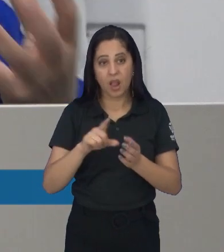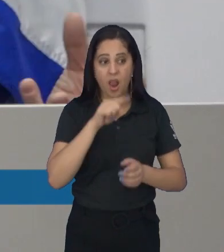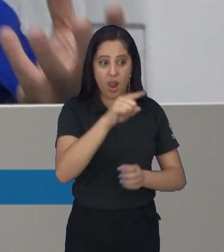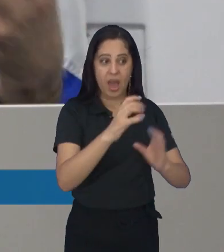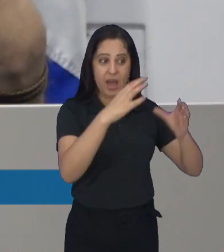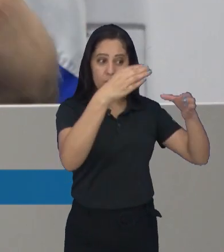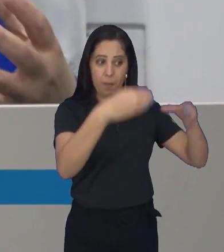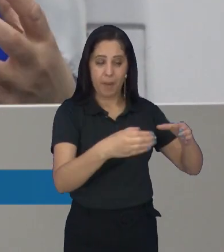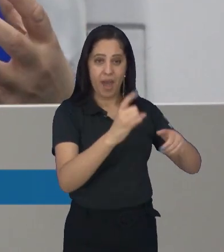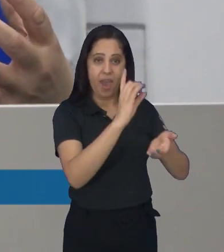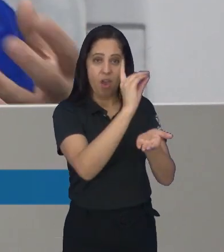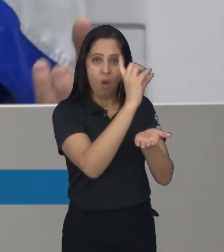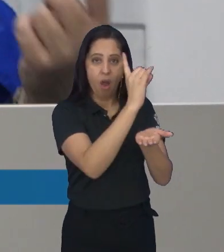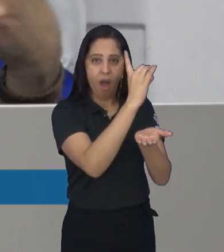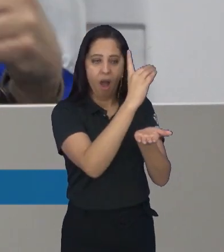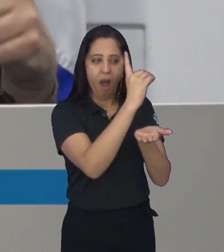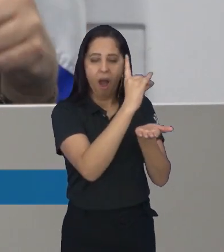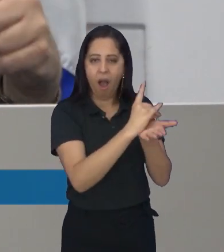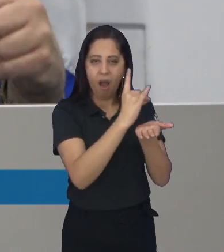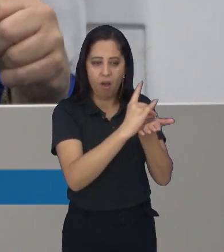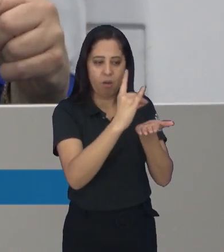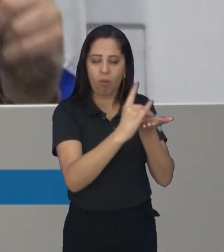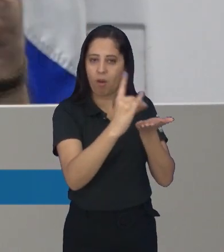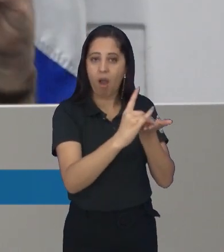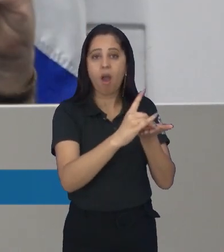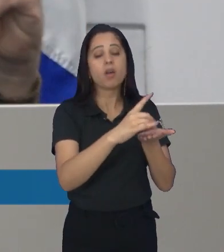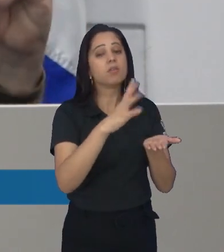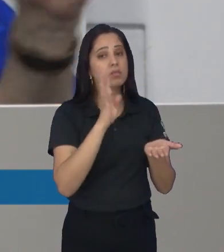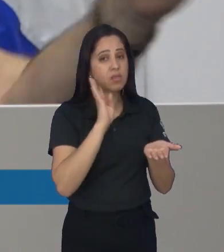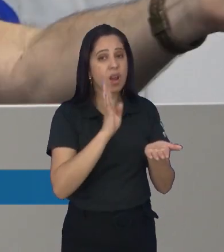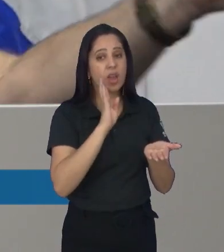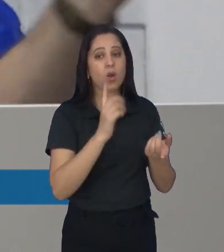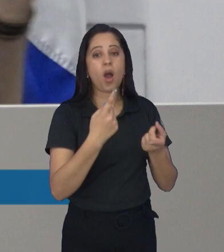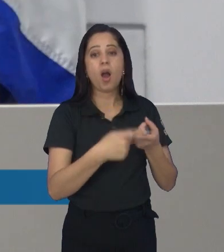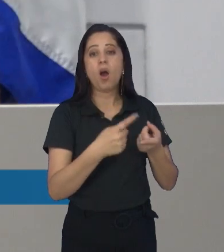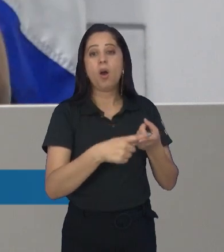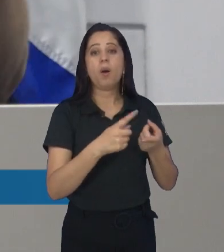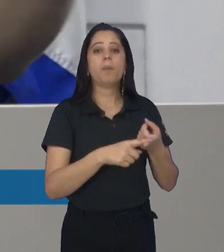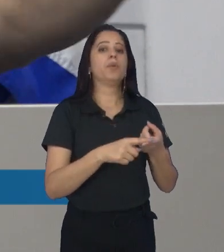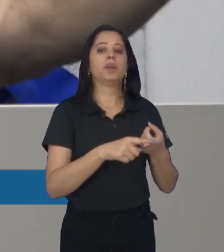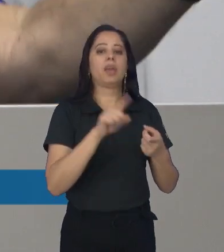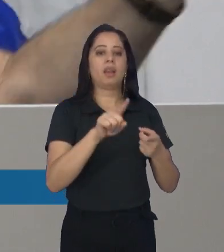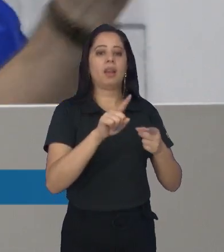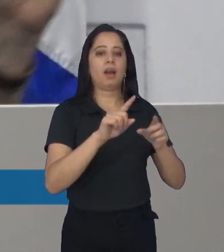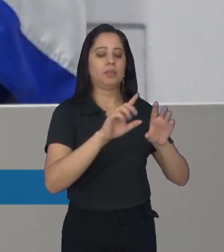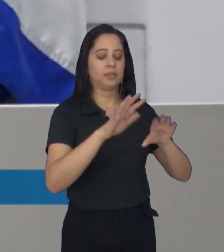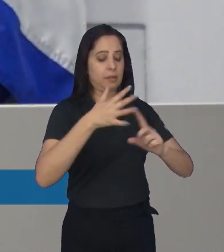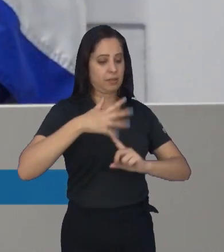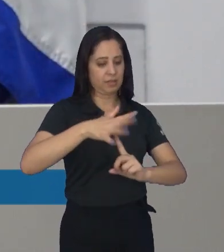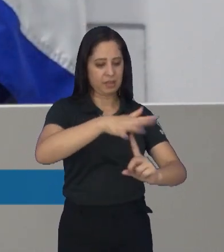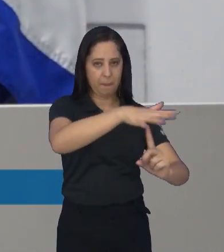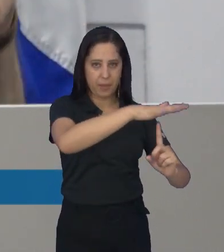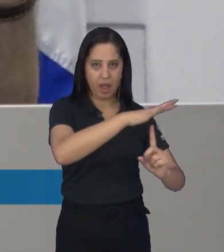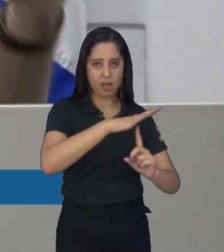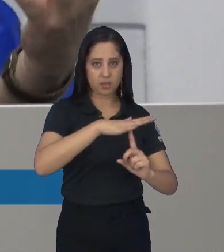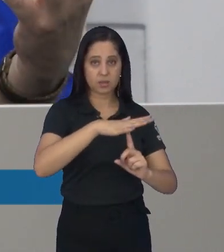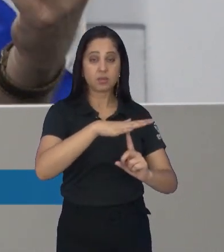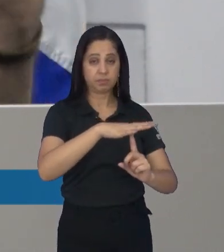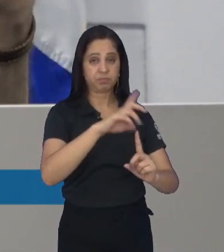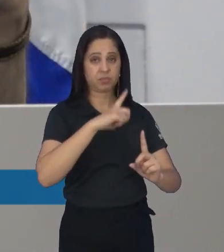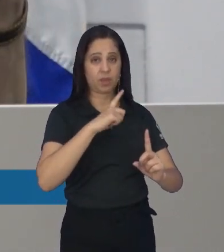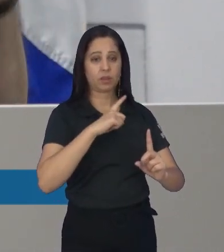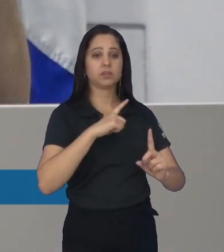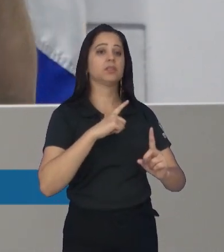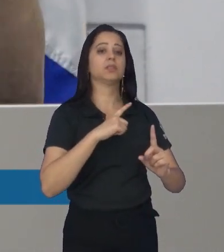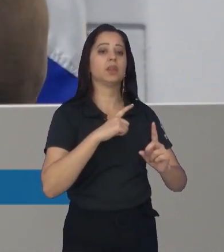é muito legal o novo aquários ele tem uma obrigatoriedade de faixada ativa somente na praça que foi obrigada a ser feita lá mesmo não